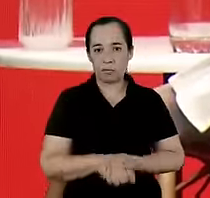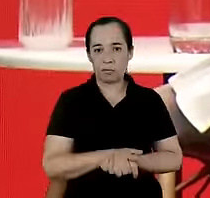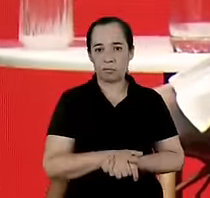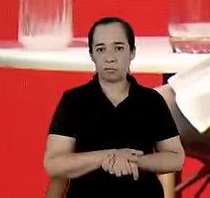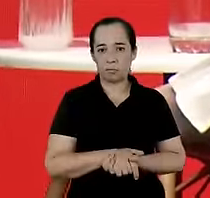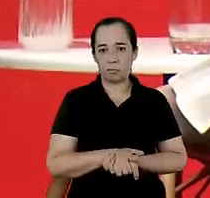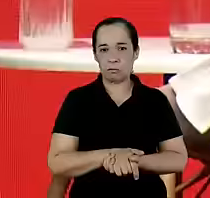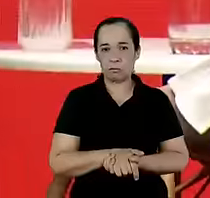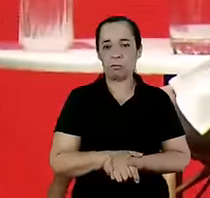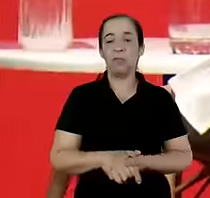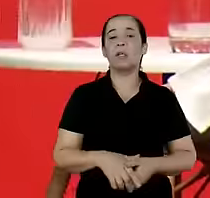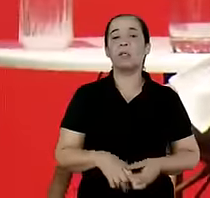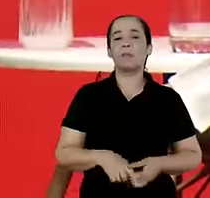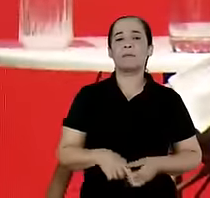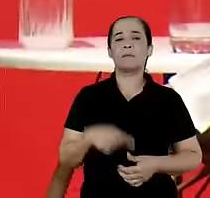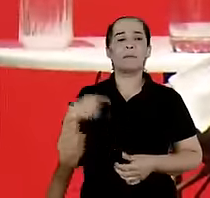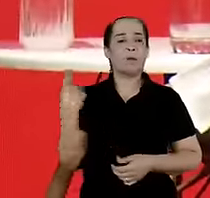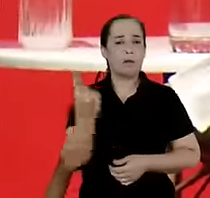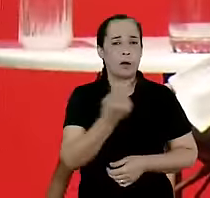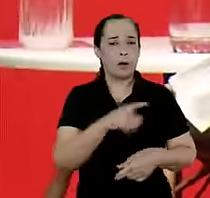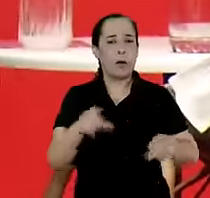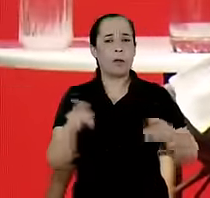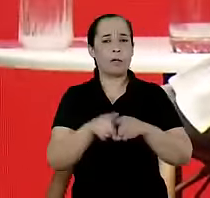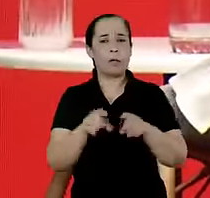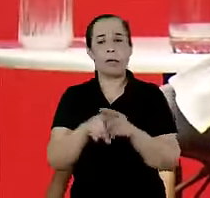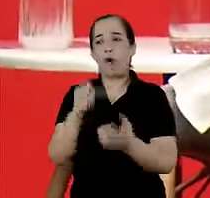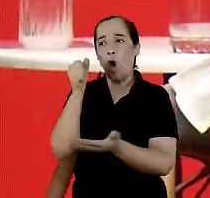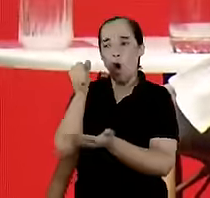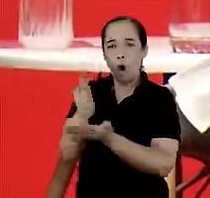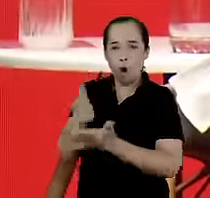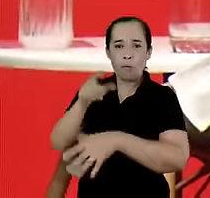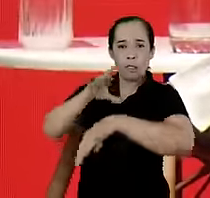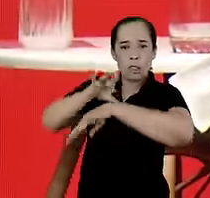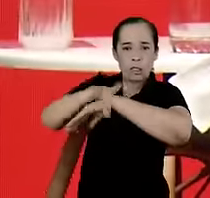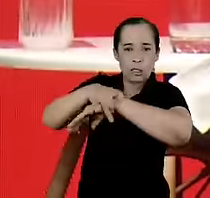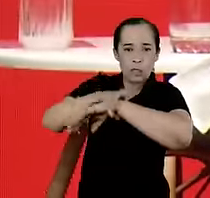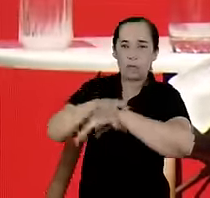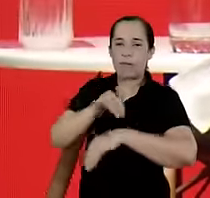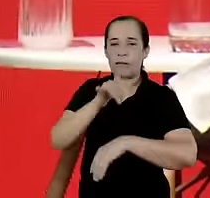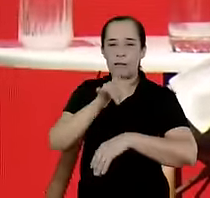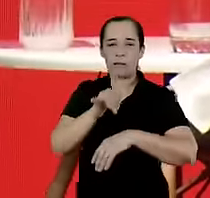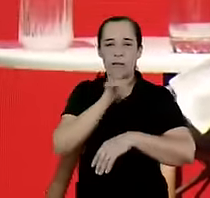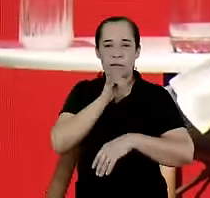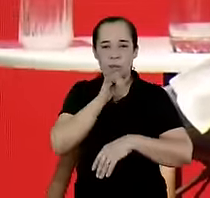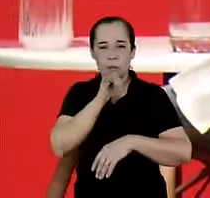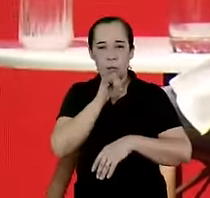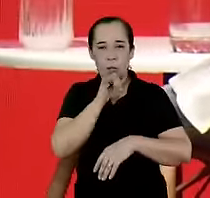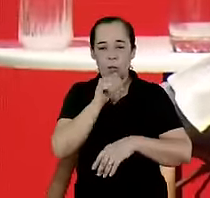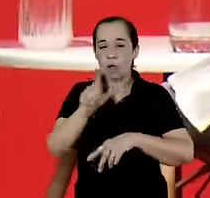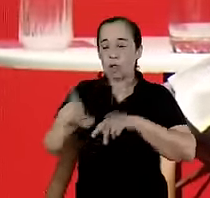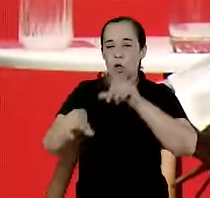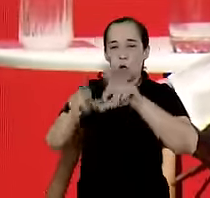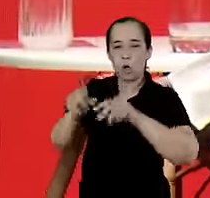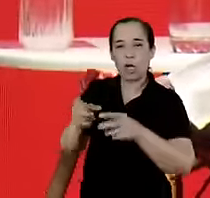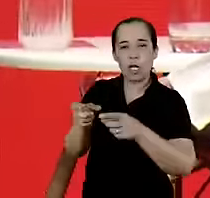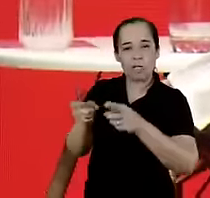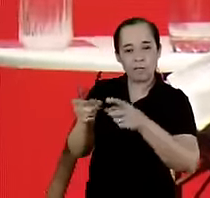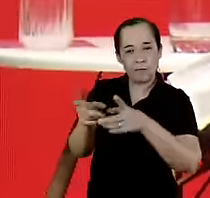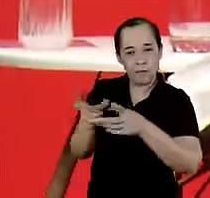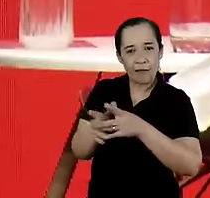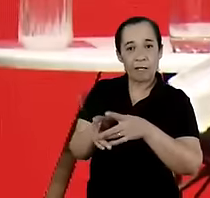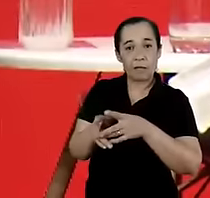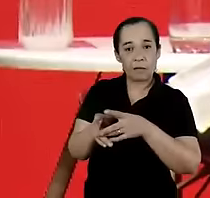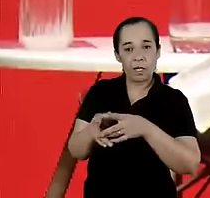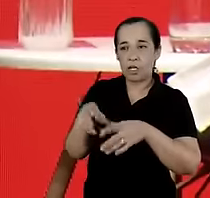então a gente também faz bastante compra de proteção comprando puts né que são opções de venda de vários índices fora do dinheiro